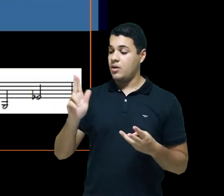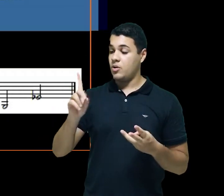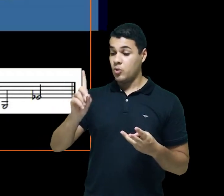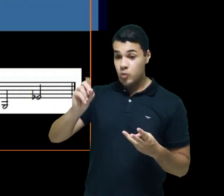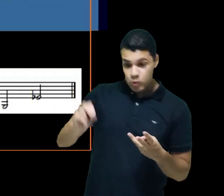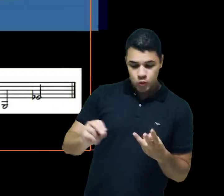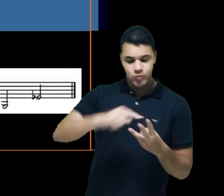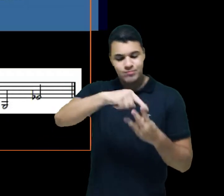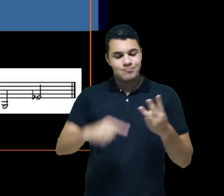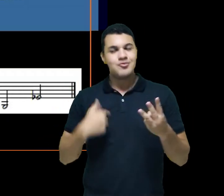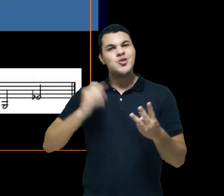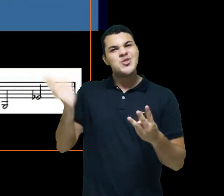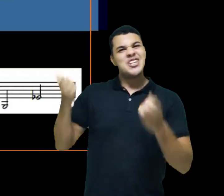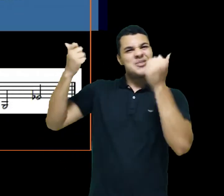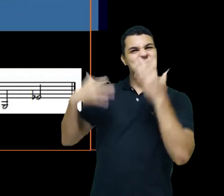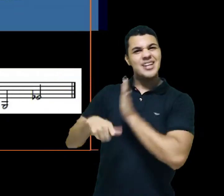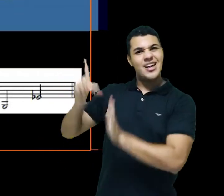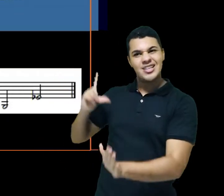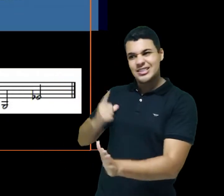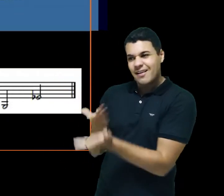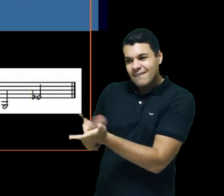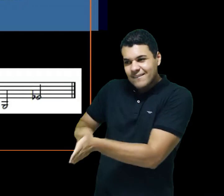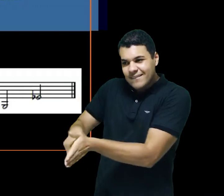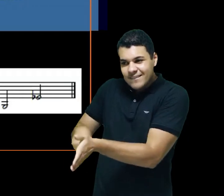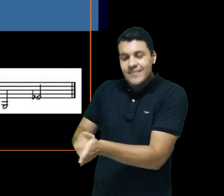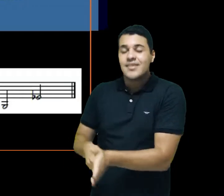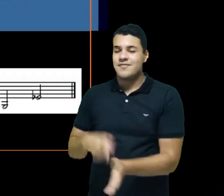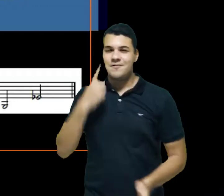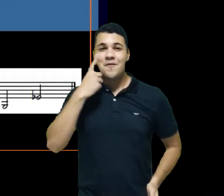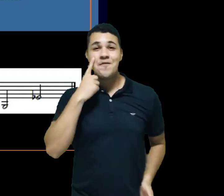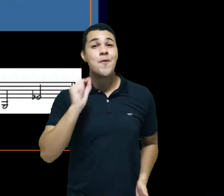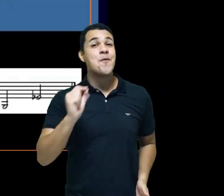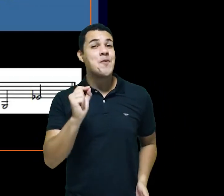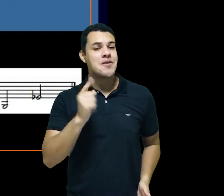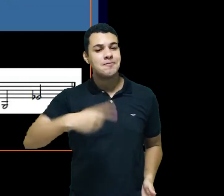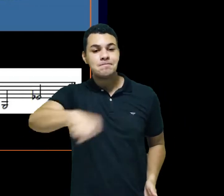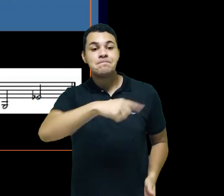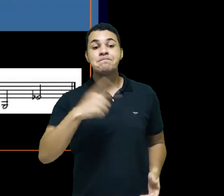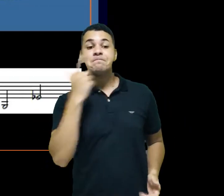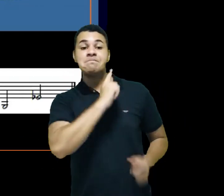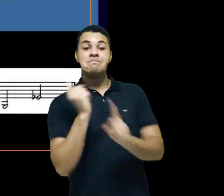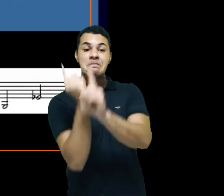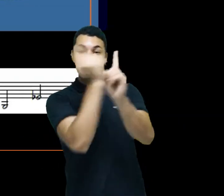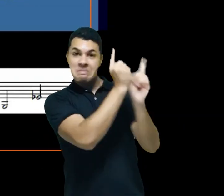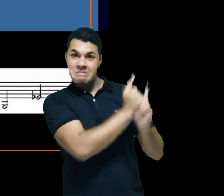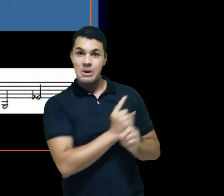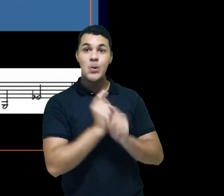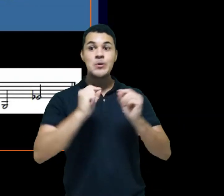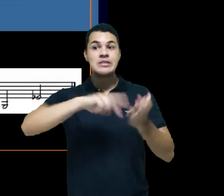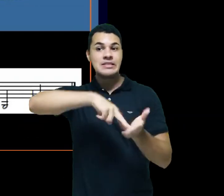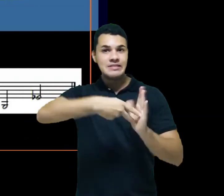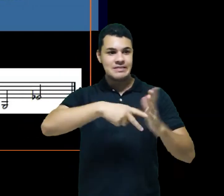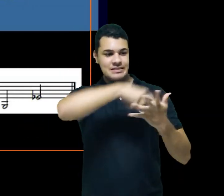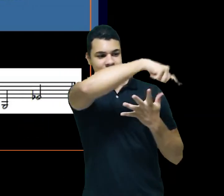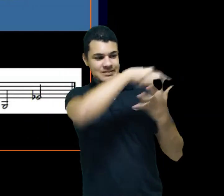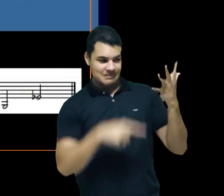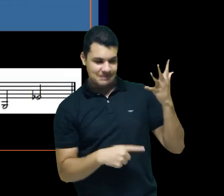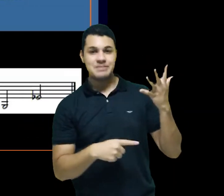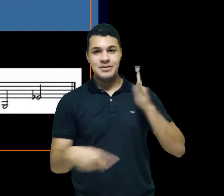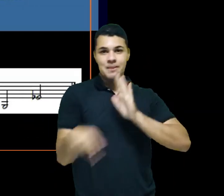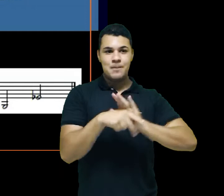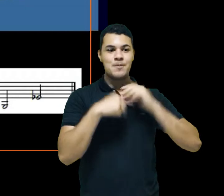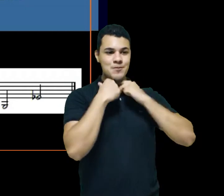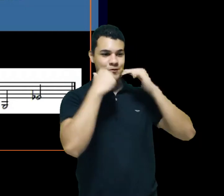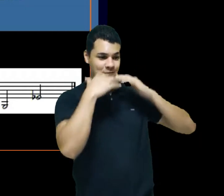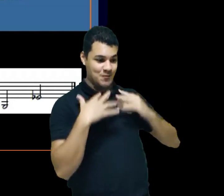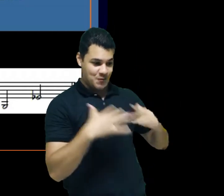todos aqueles estudos que comentei, vamos ver o que eles consideram de tessitura, extensão e registros de vozes